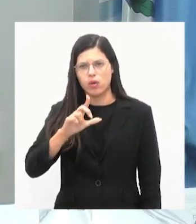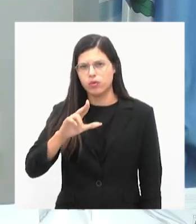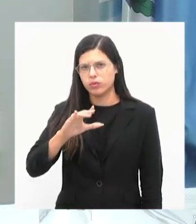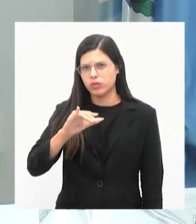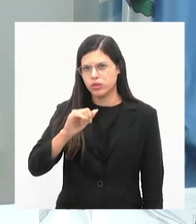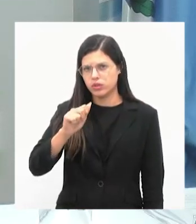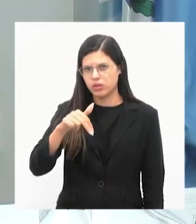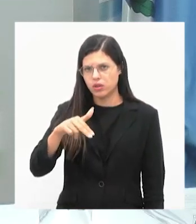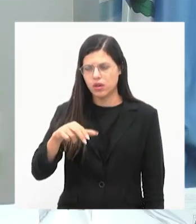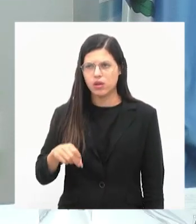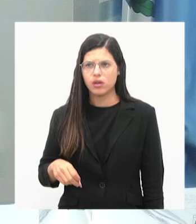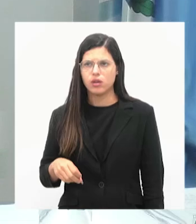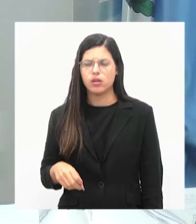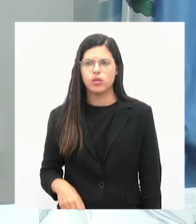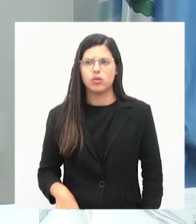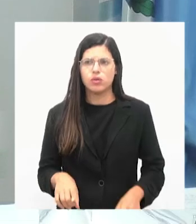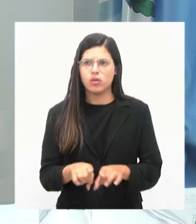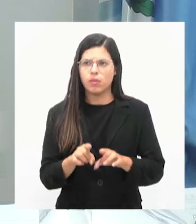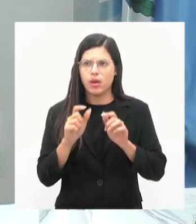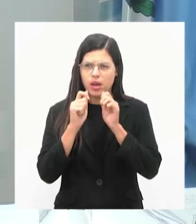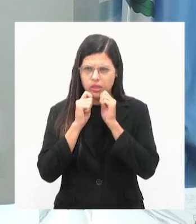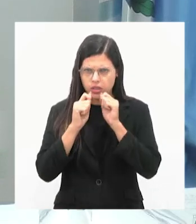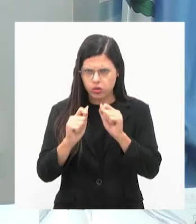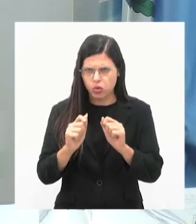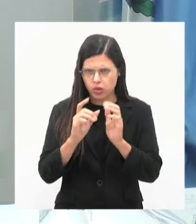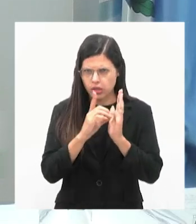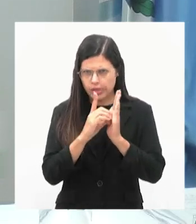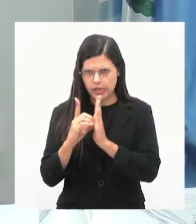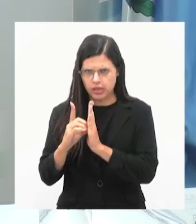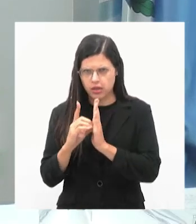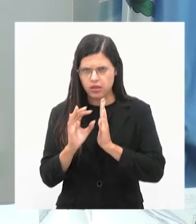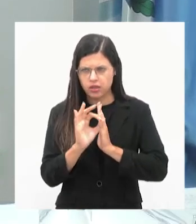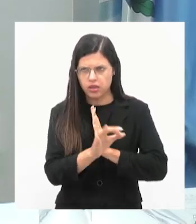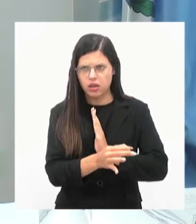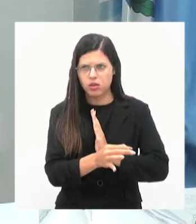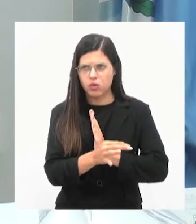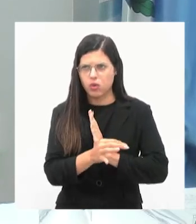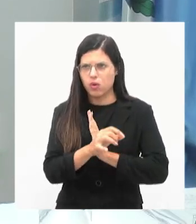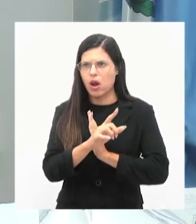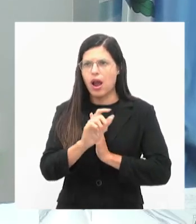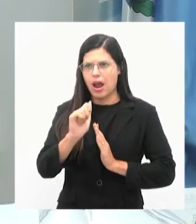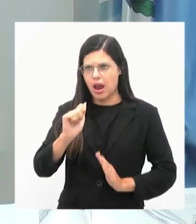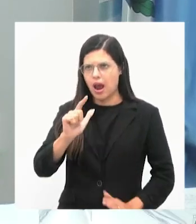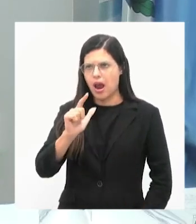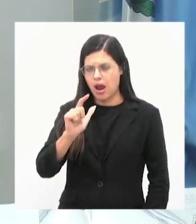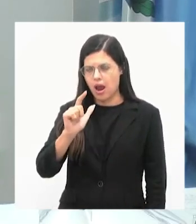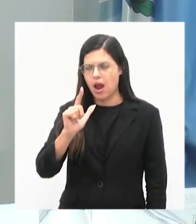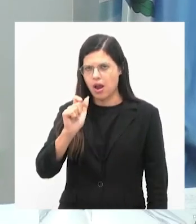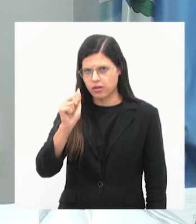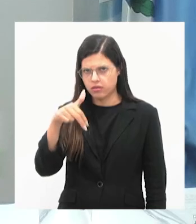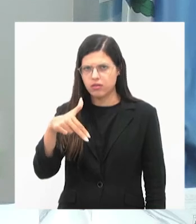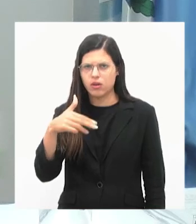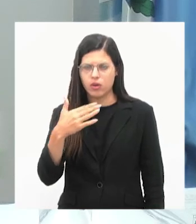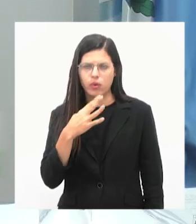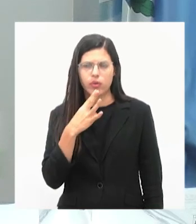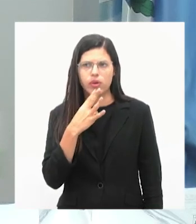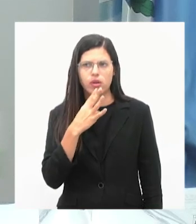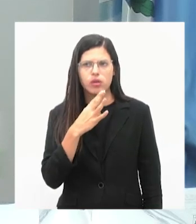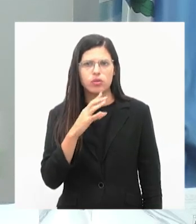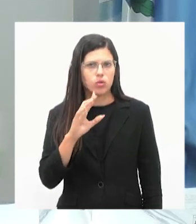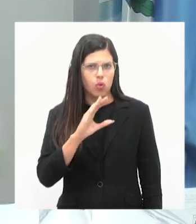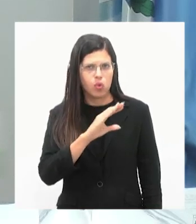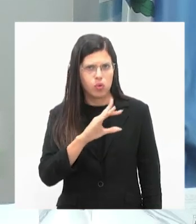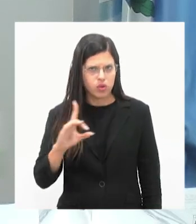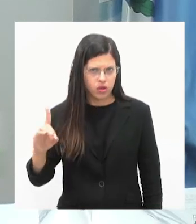está aqui. O assessor do Detran, é isso? Ah, não. Aqui é o Alan, né? É o Alan, conheço. É o coordenador do departamento estadual